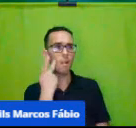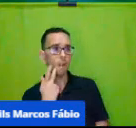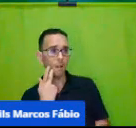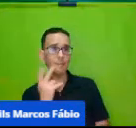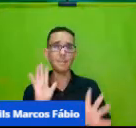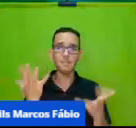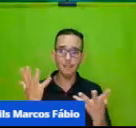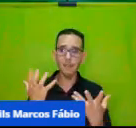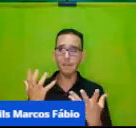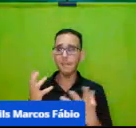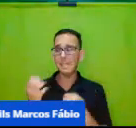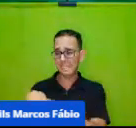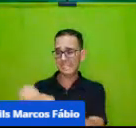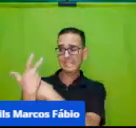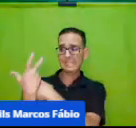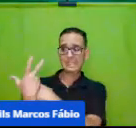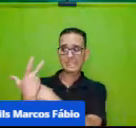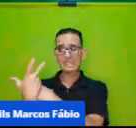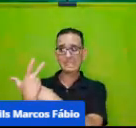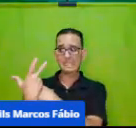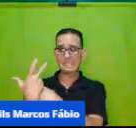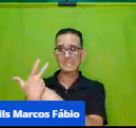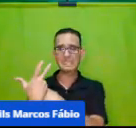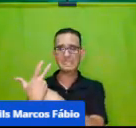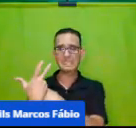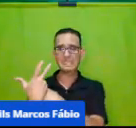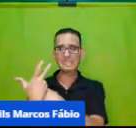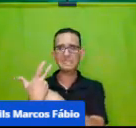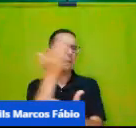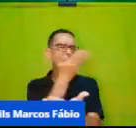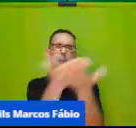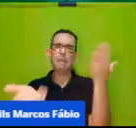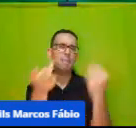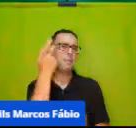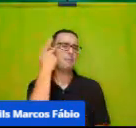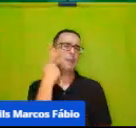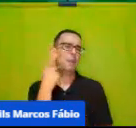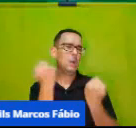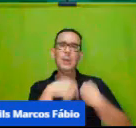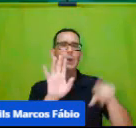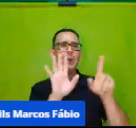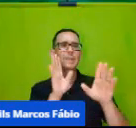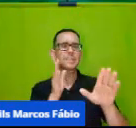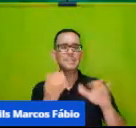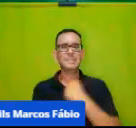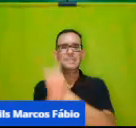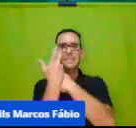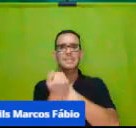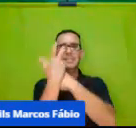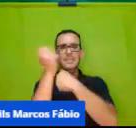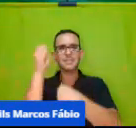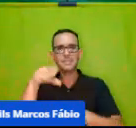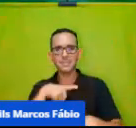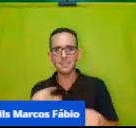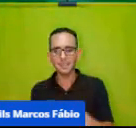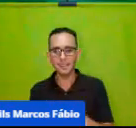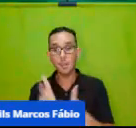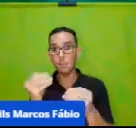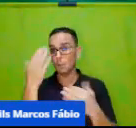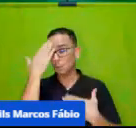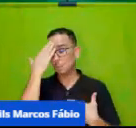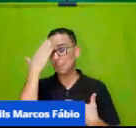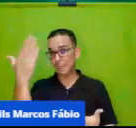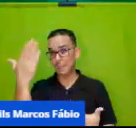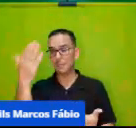aparecer na câmera, mas eu e o Aguinaldo já perdemos essa vergonha, né? A gente tá aqui direto. Mas é isso. Muito obrigado, sempre